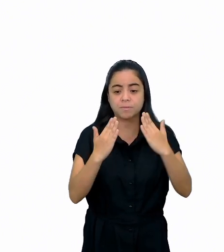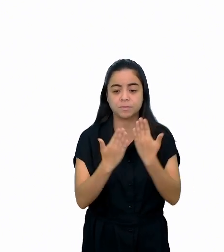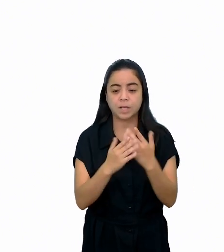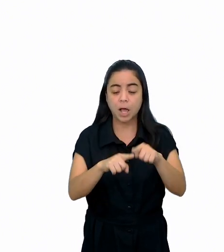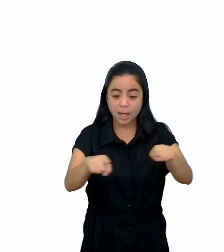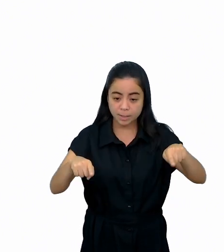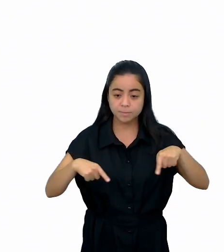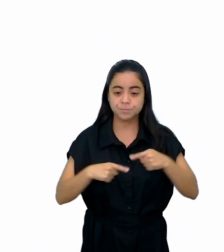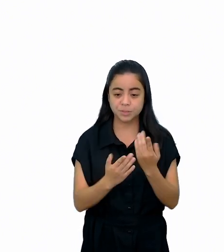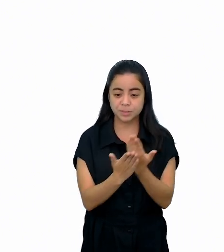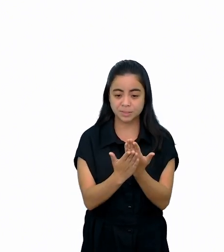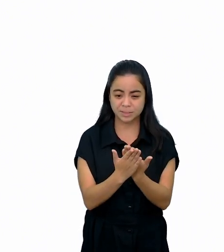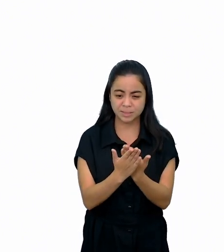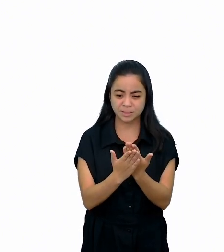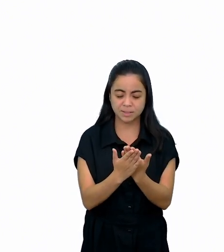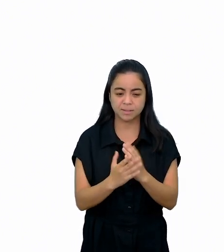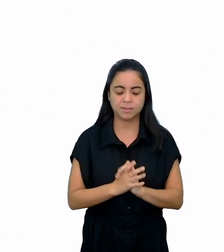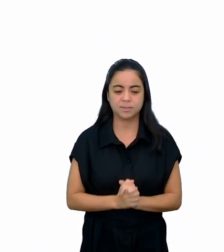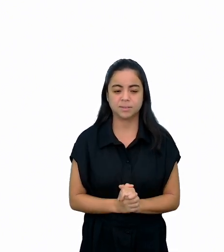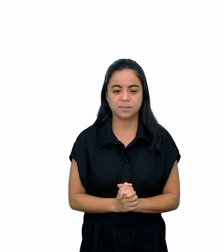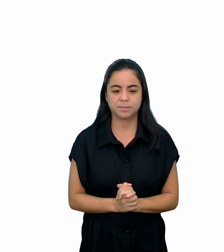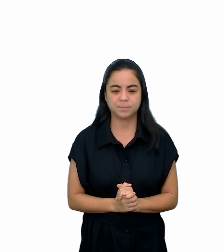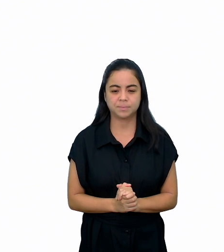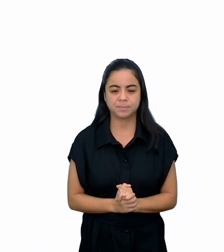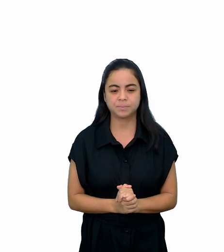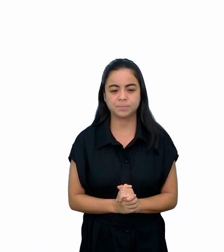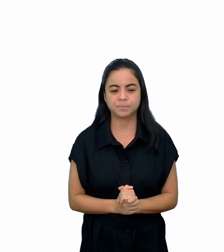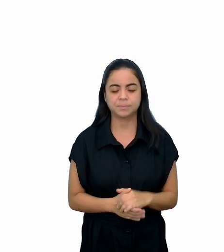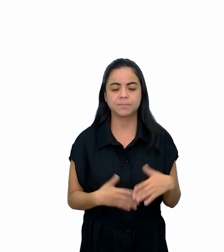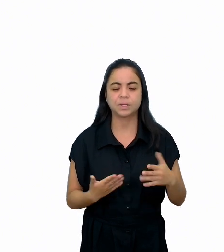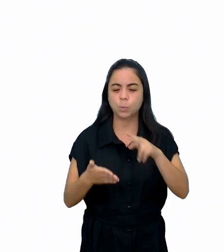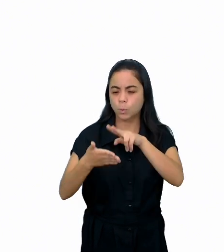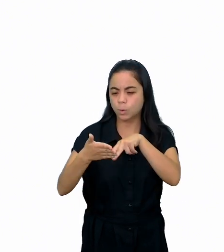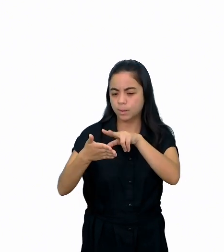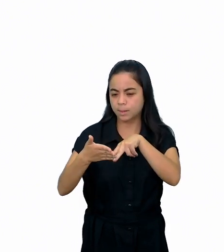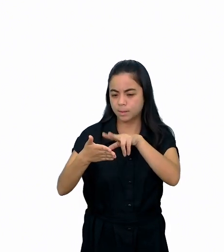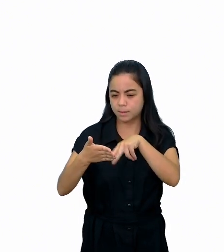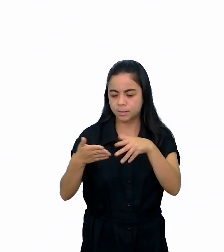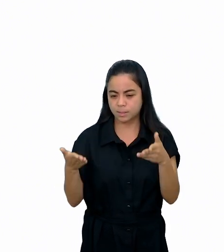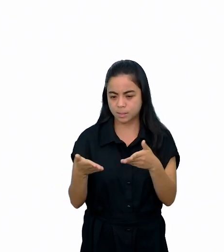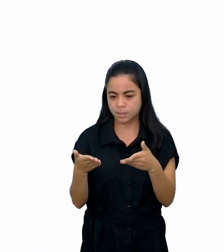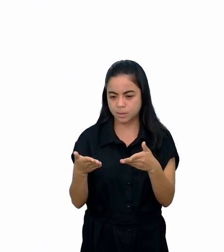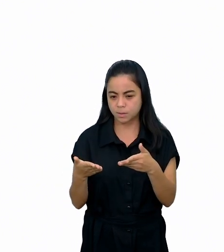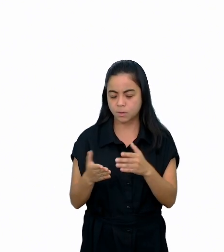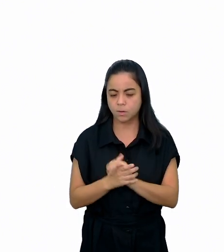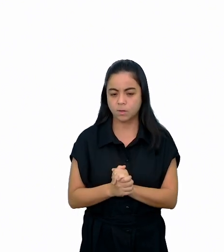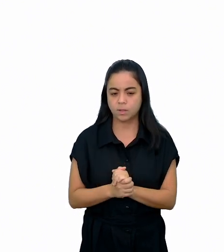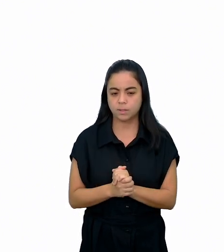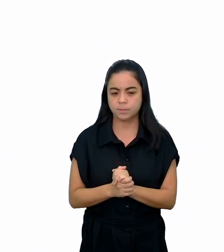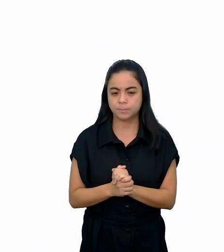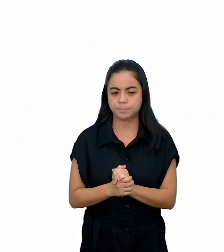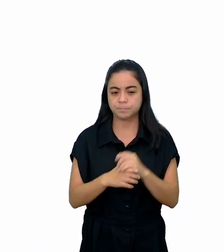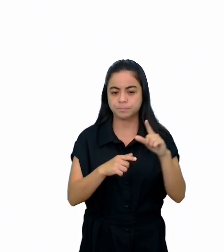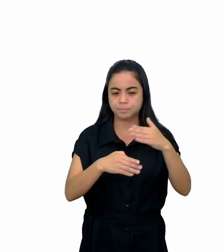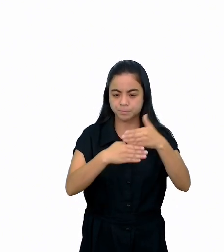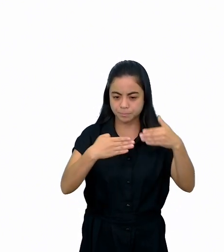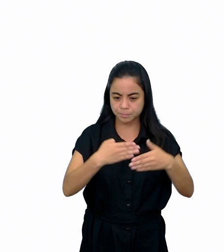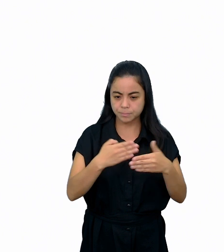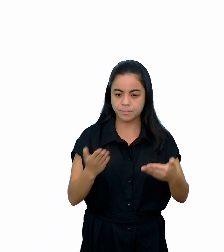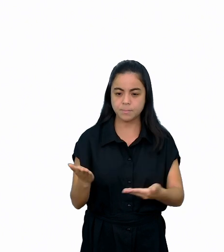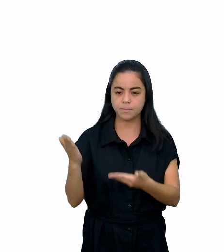né? Então, a gente vai ler agora, na próxima apresentação,